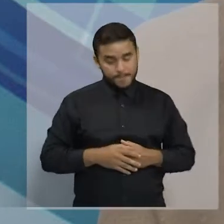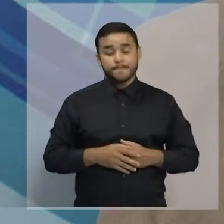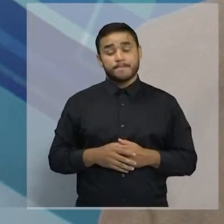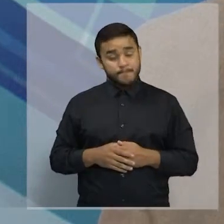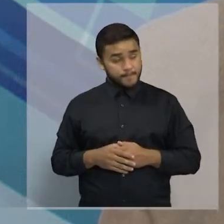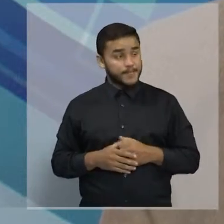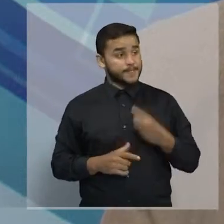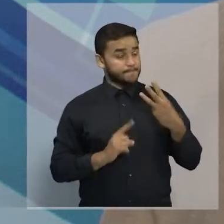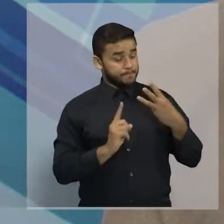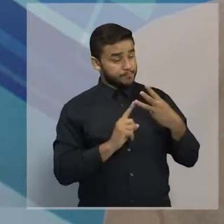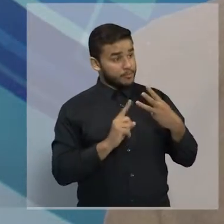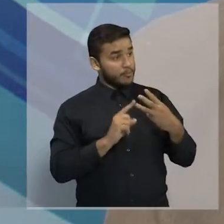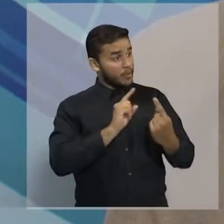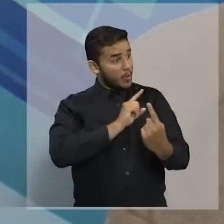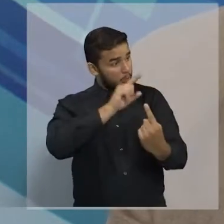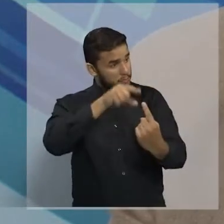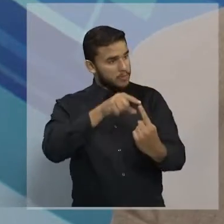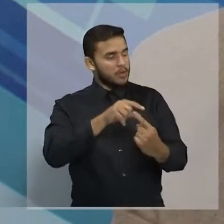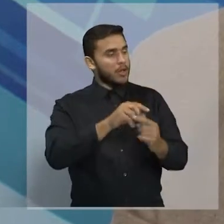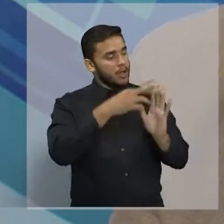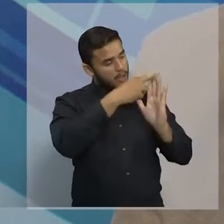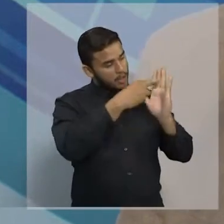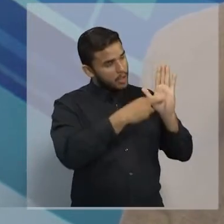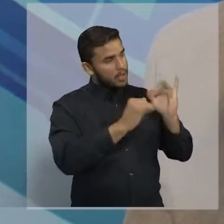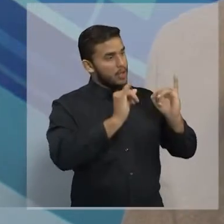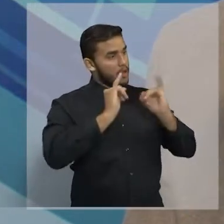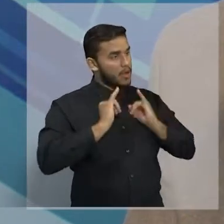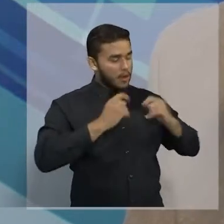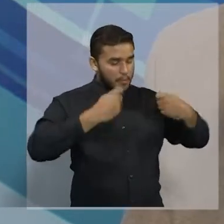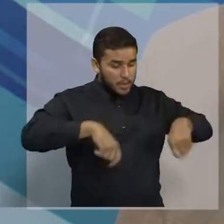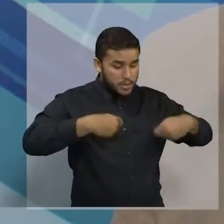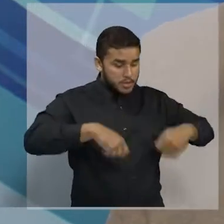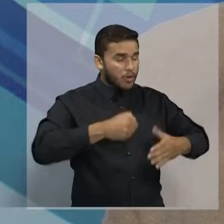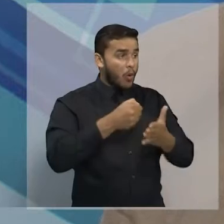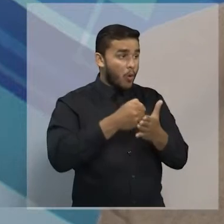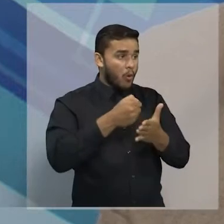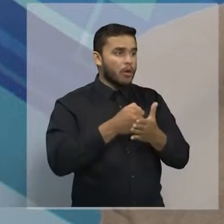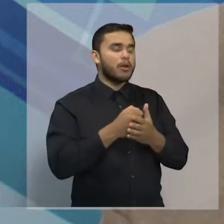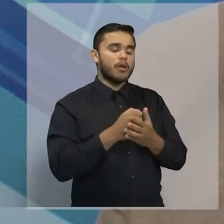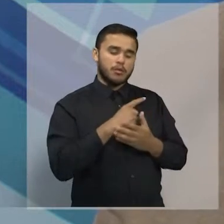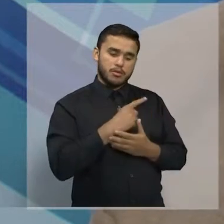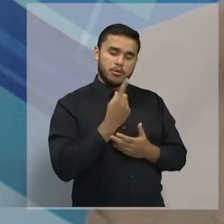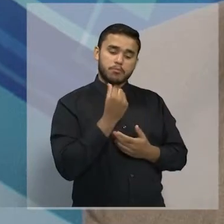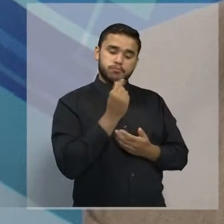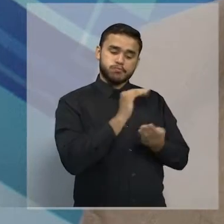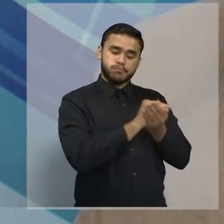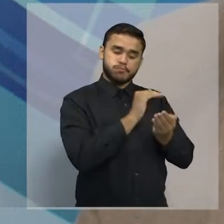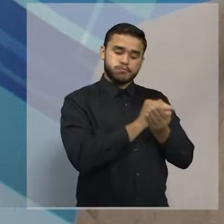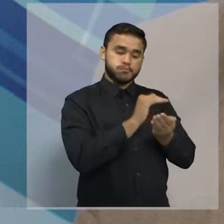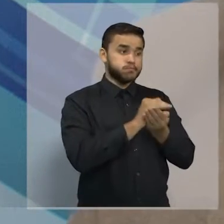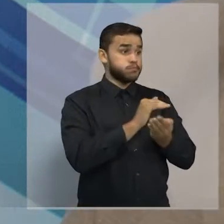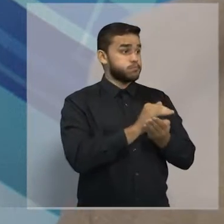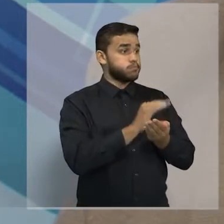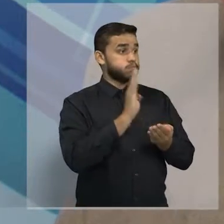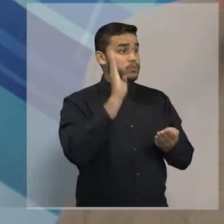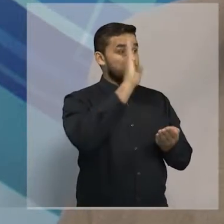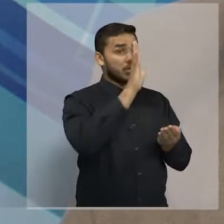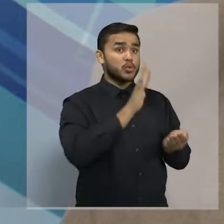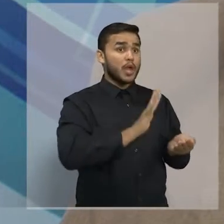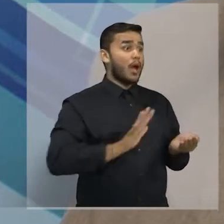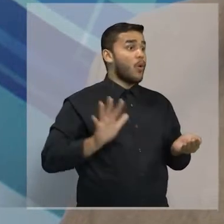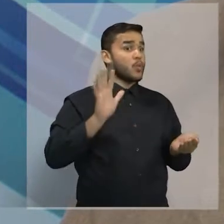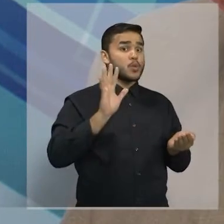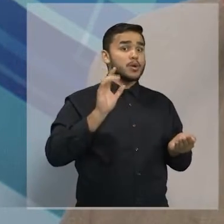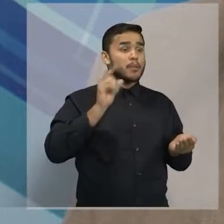terceiro objetivo que um sistema previdenciário tem que cumprir, que é uma fonte de poupança nacional para